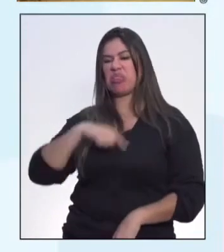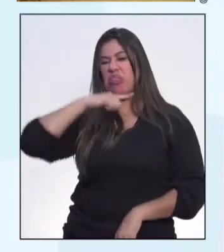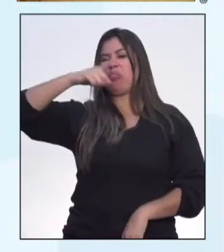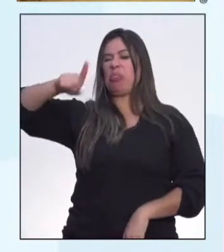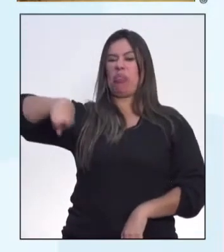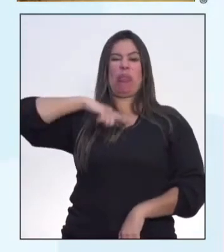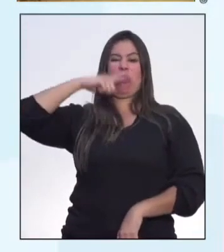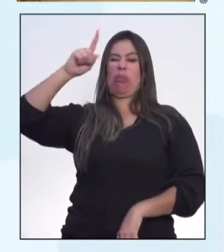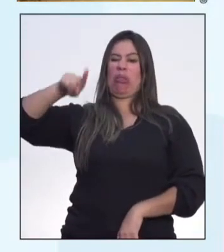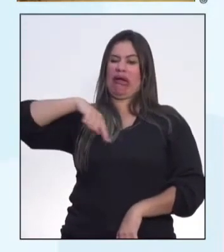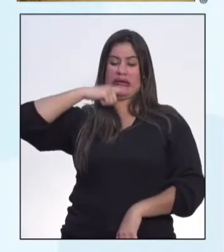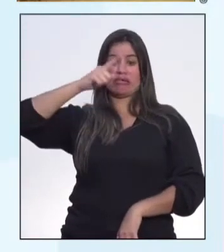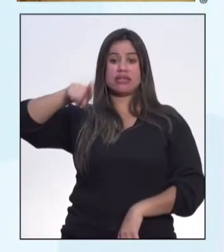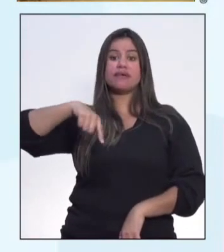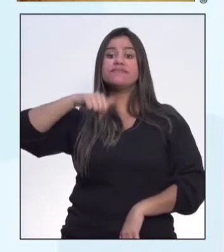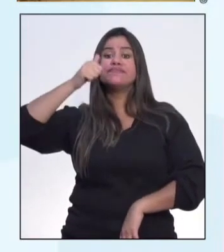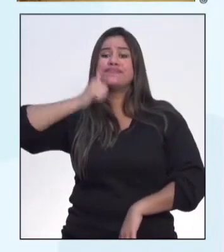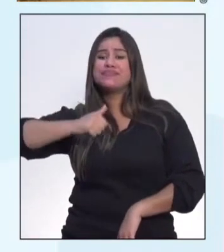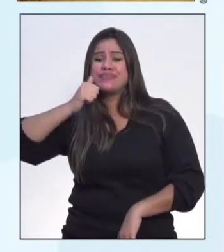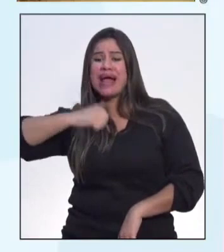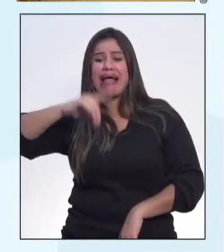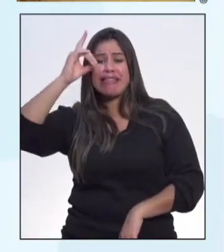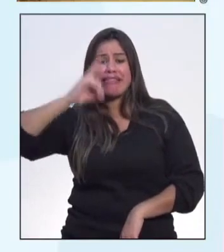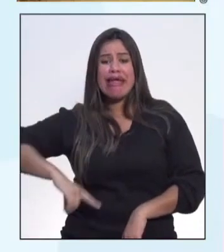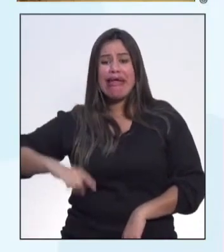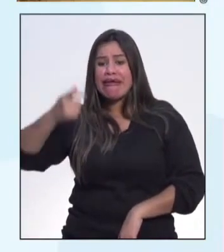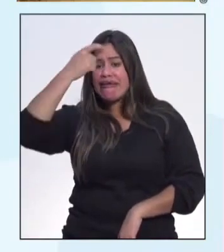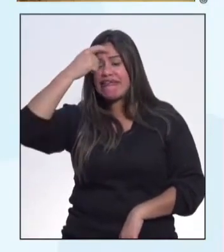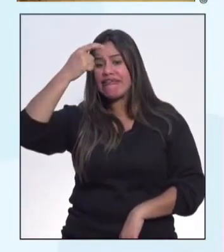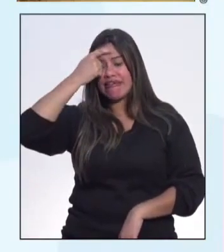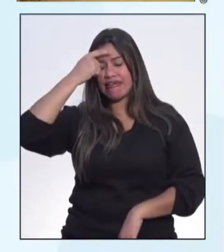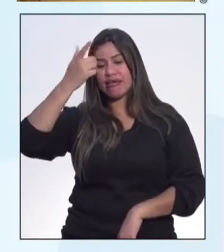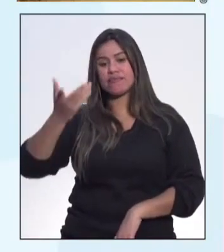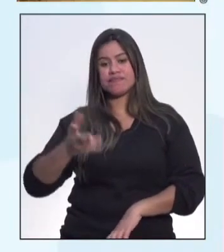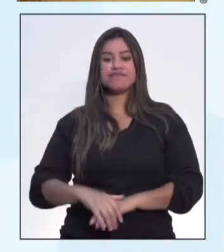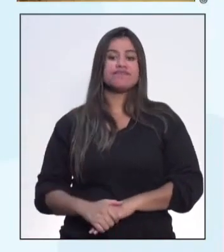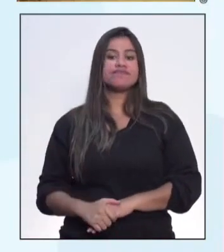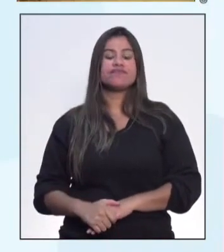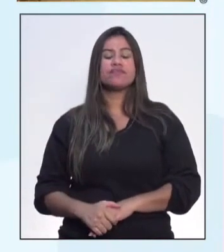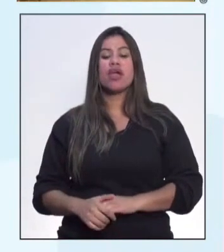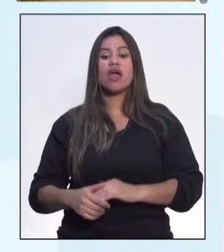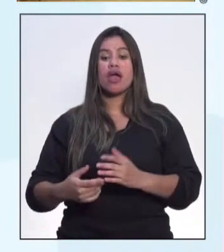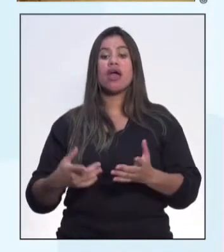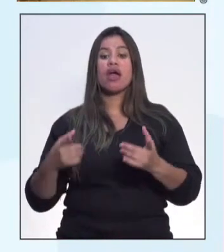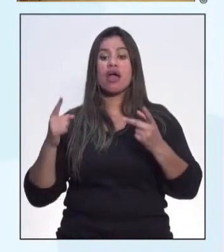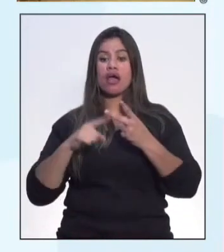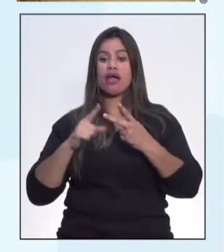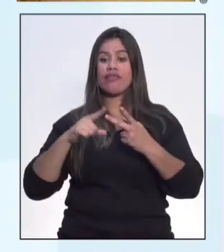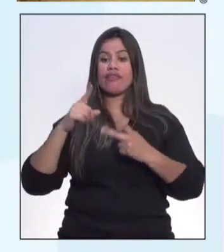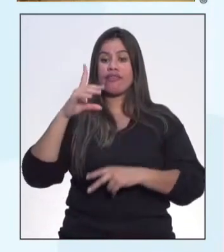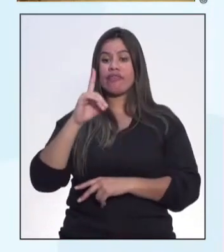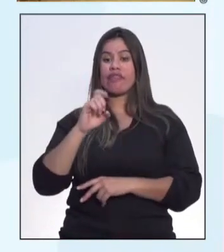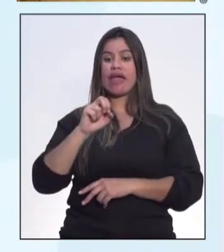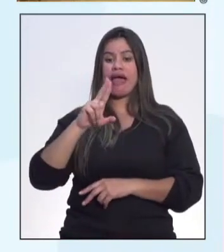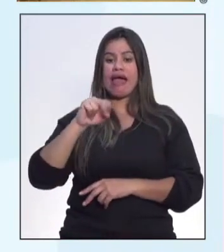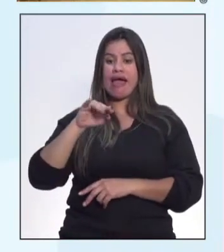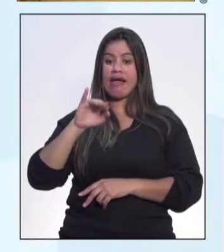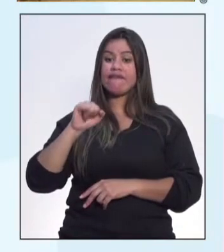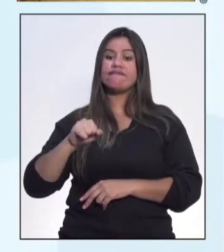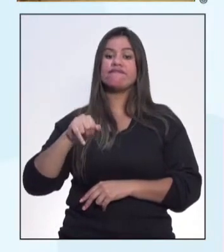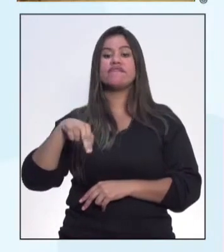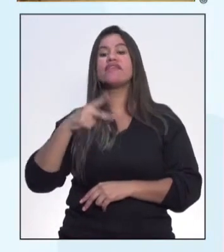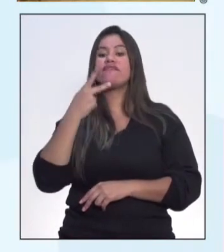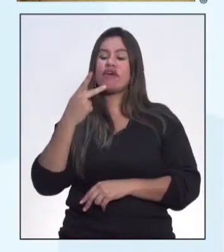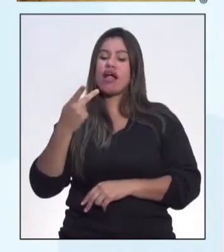incapazes. Elas eram colocadas com deficiências cognitivas. Dentro do darwinismo também existe uma teoria de